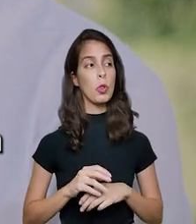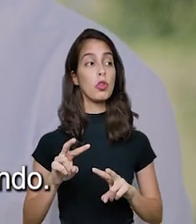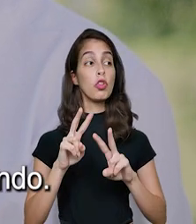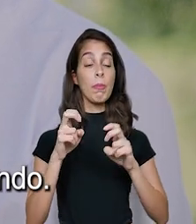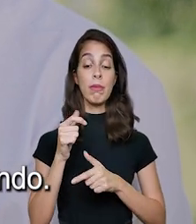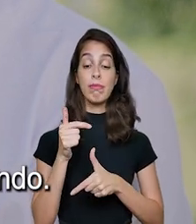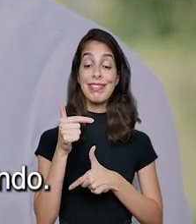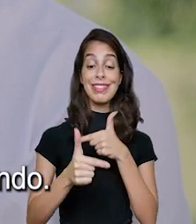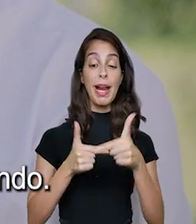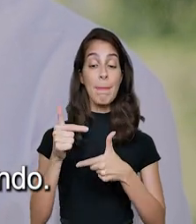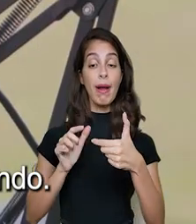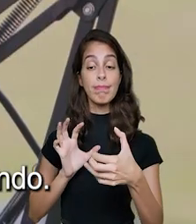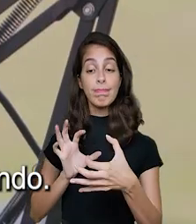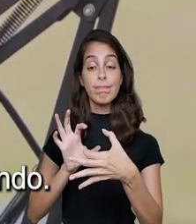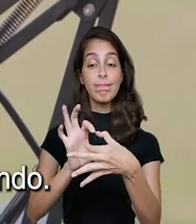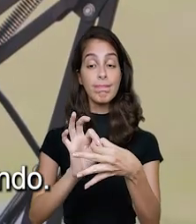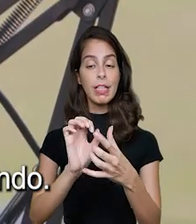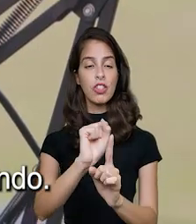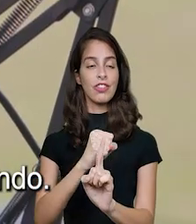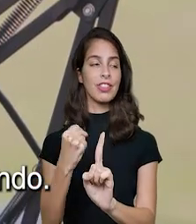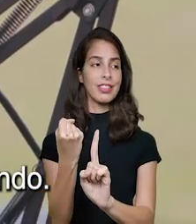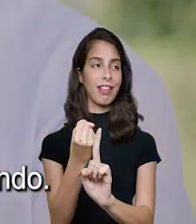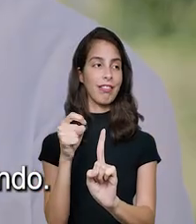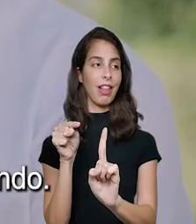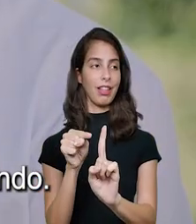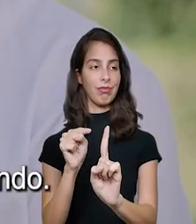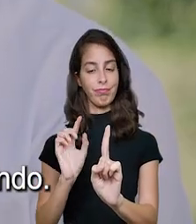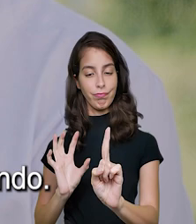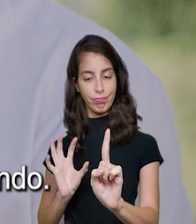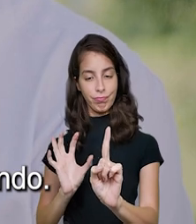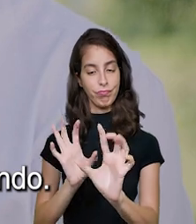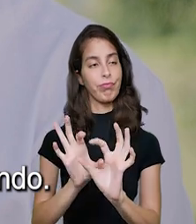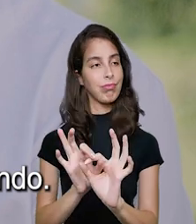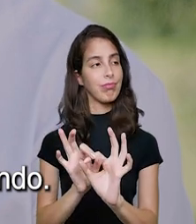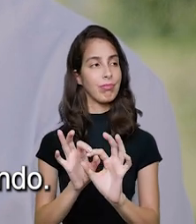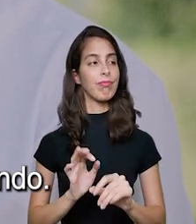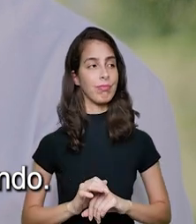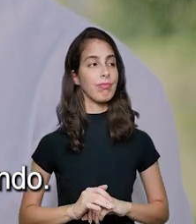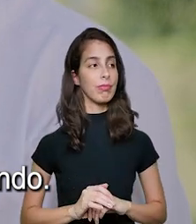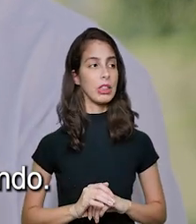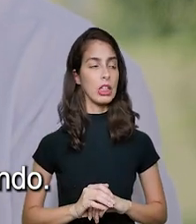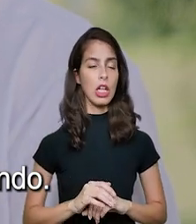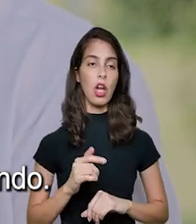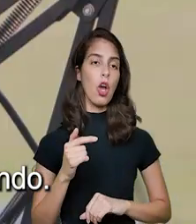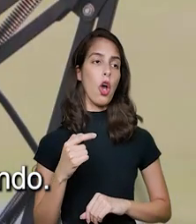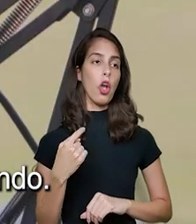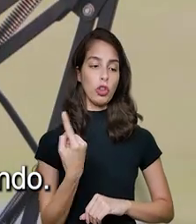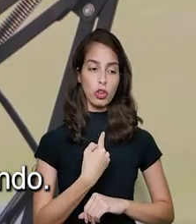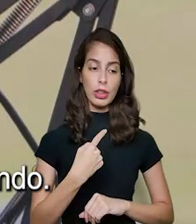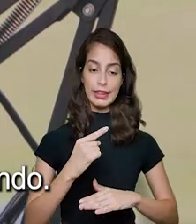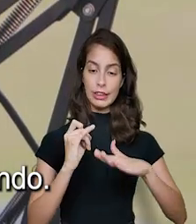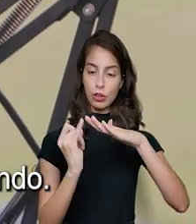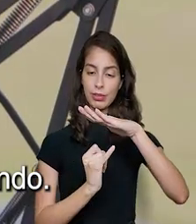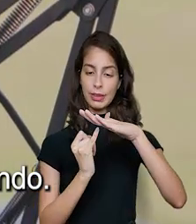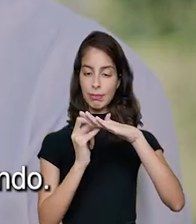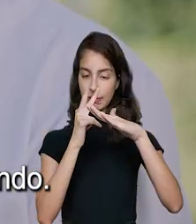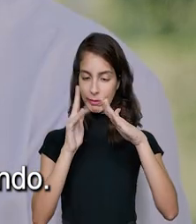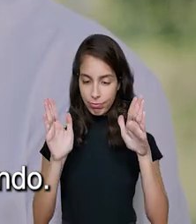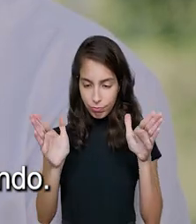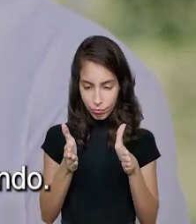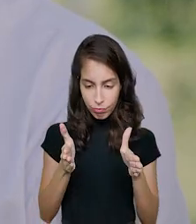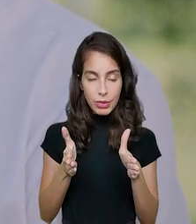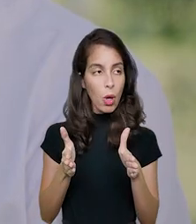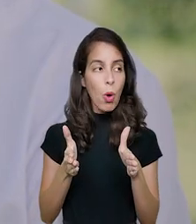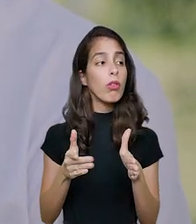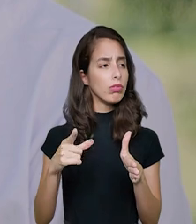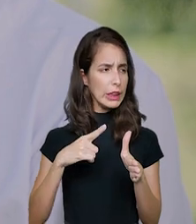com a demanda da da sociedade né Nós não somos uma instituição que tem nicho aham nós trabalhamos com todo